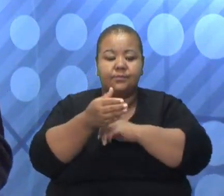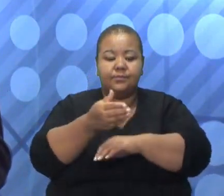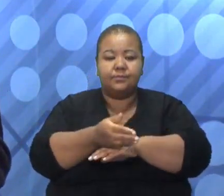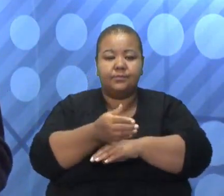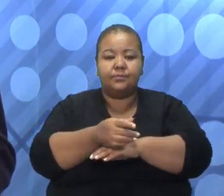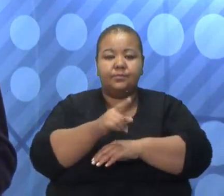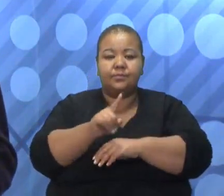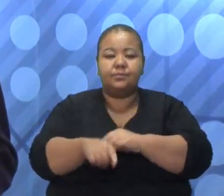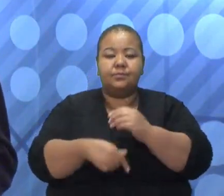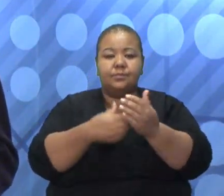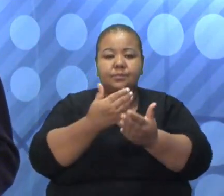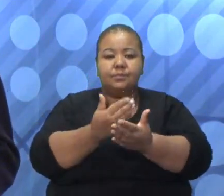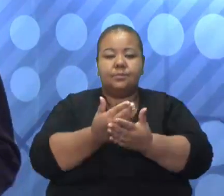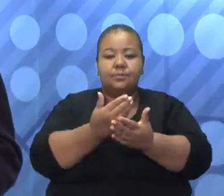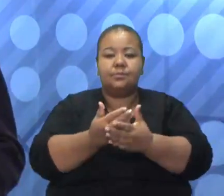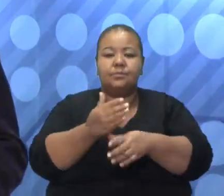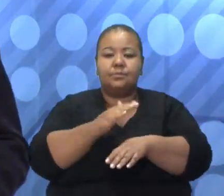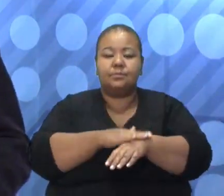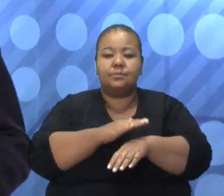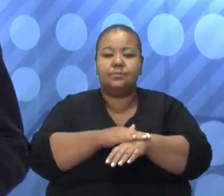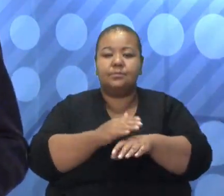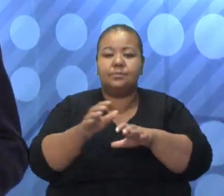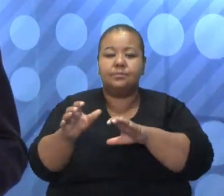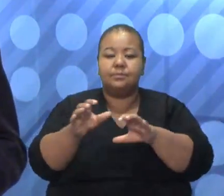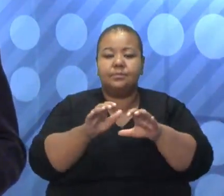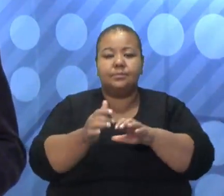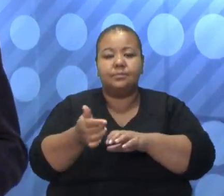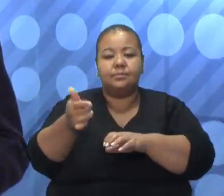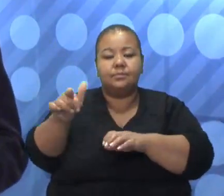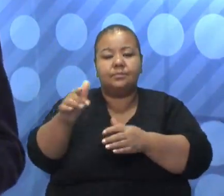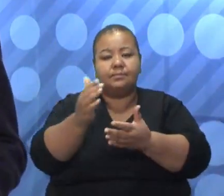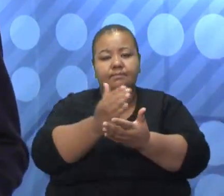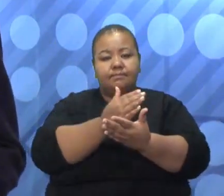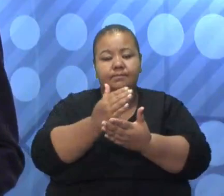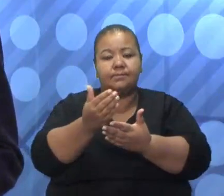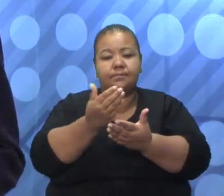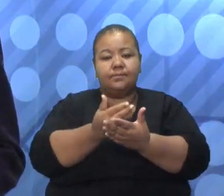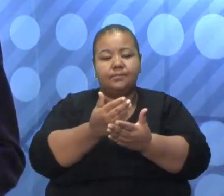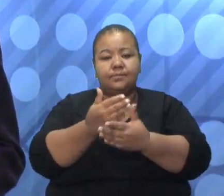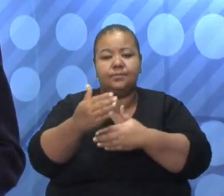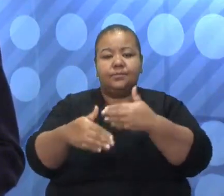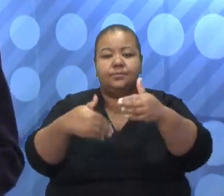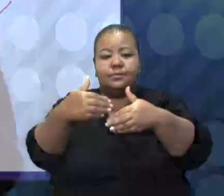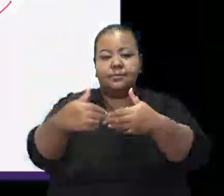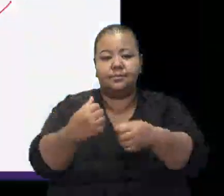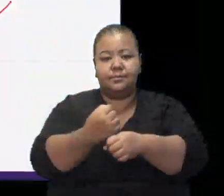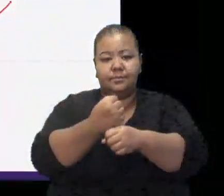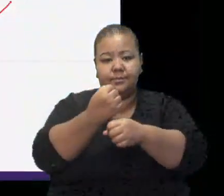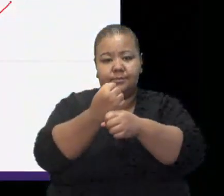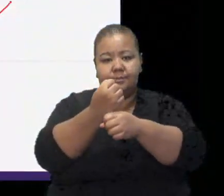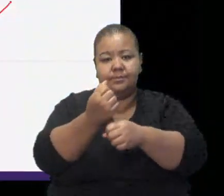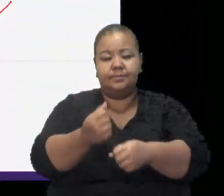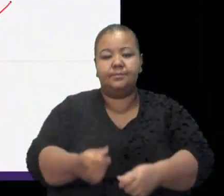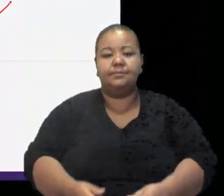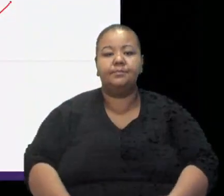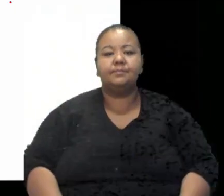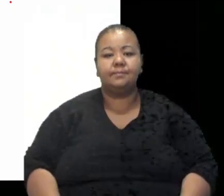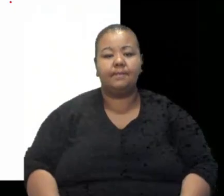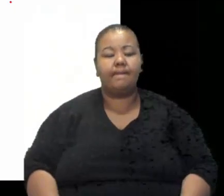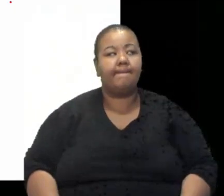parte dos estudos de tempos e movimentos e vai para mais uma parte estudando o processo produtivo.